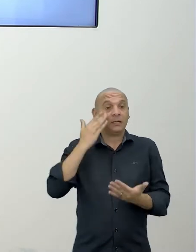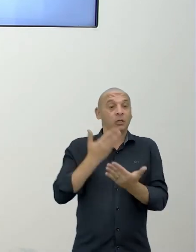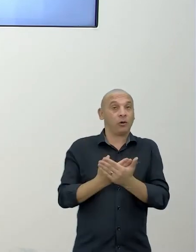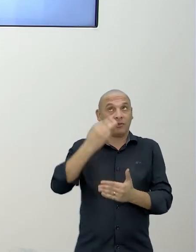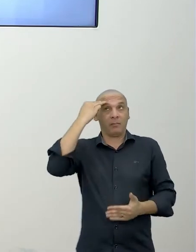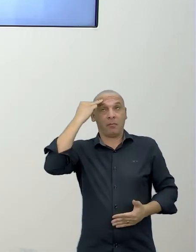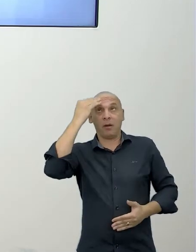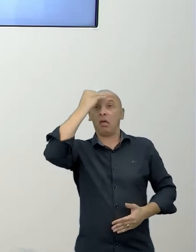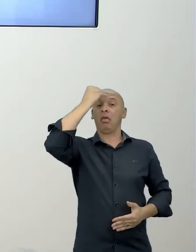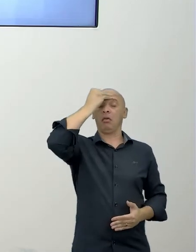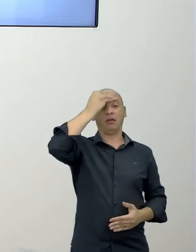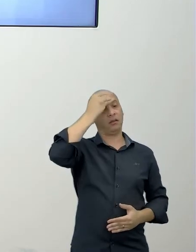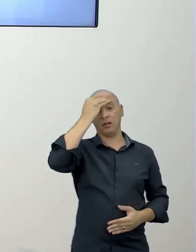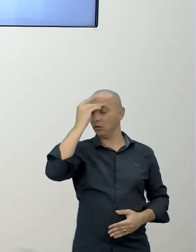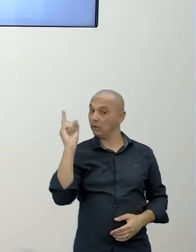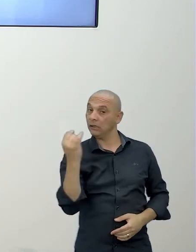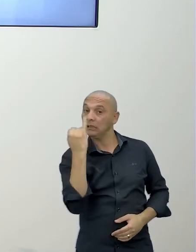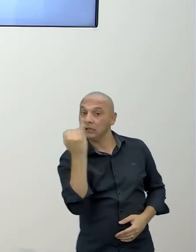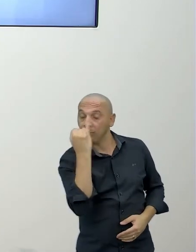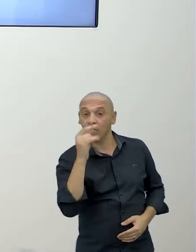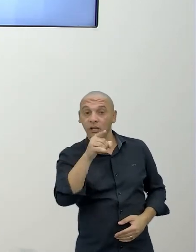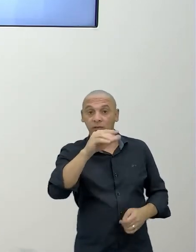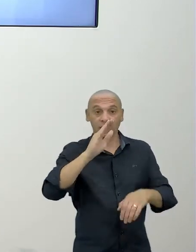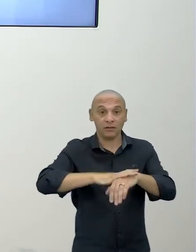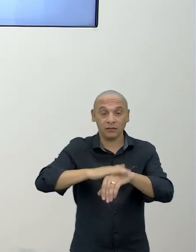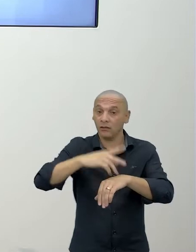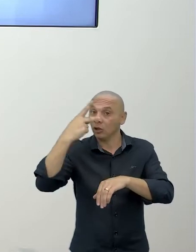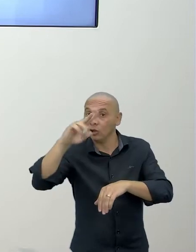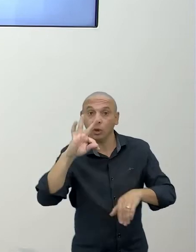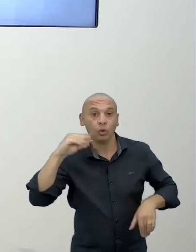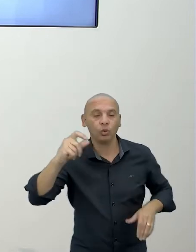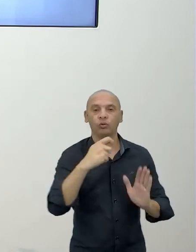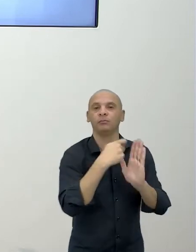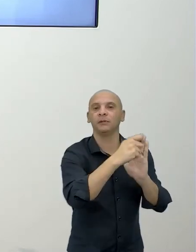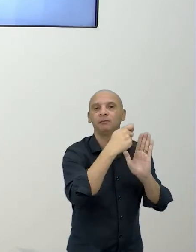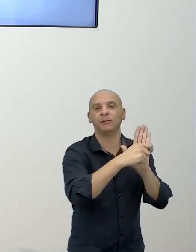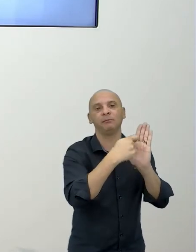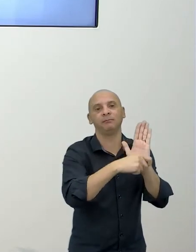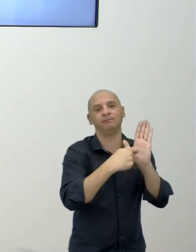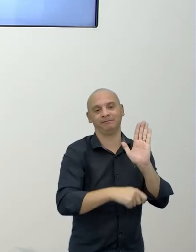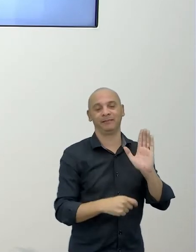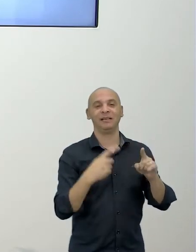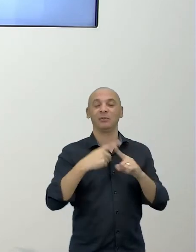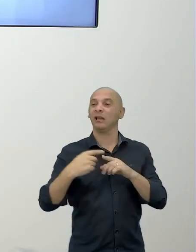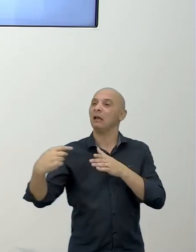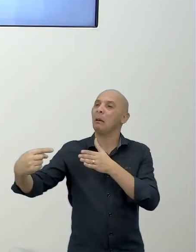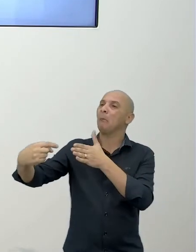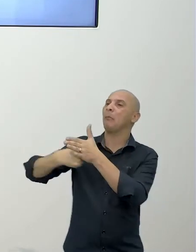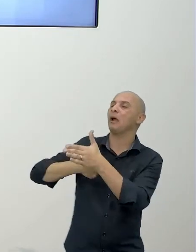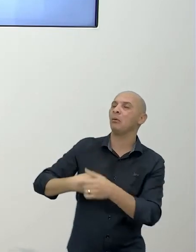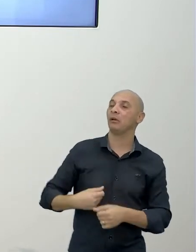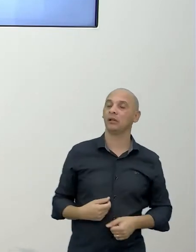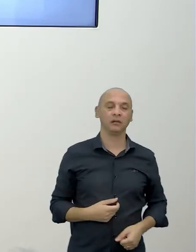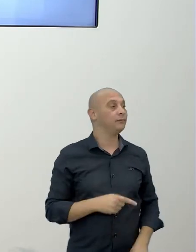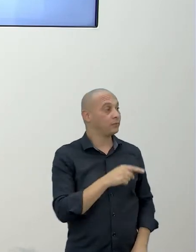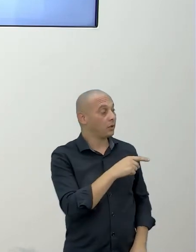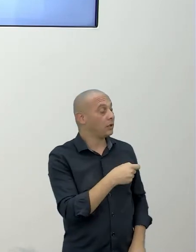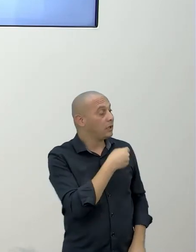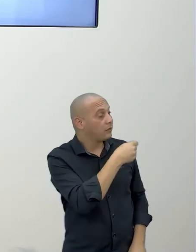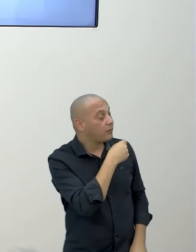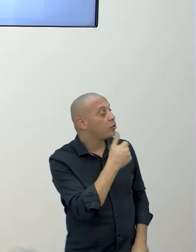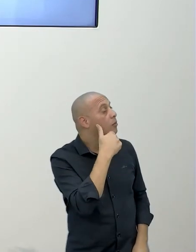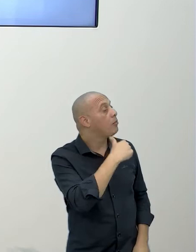esvai da cabeça. Só vai embora. Então, você não pode só confiar na sua memória. Então, é importante que tudo que você faça,